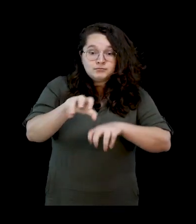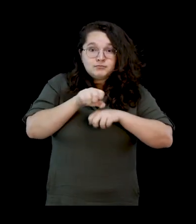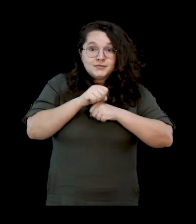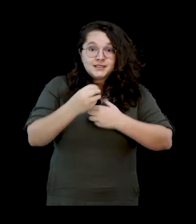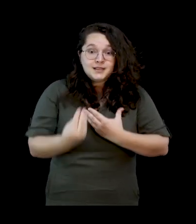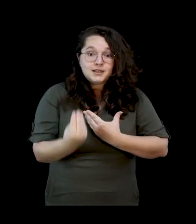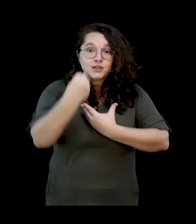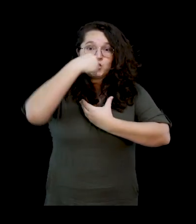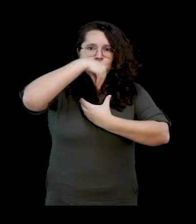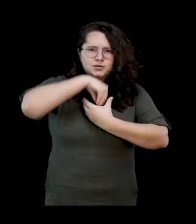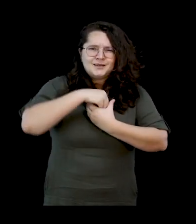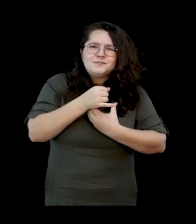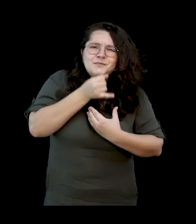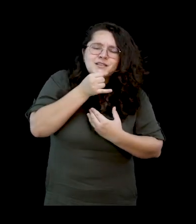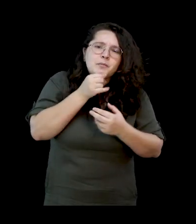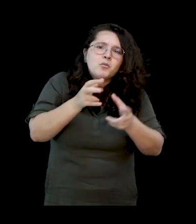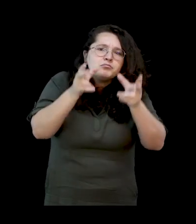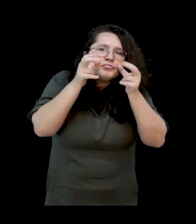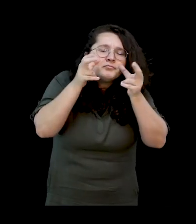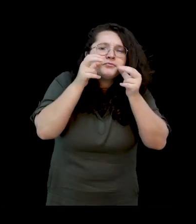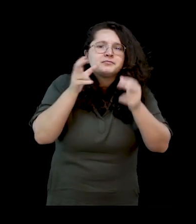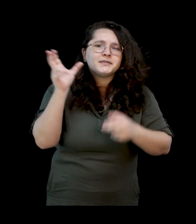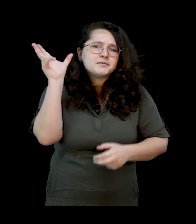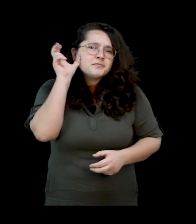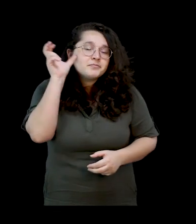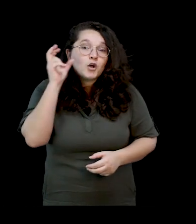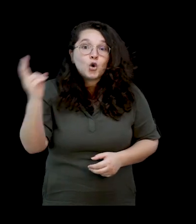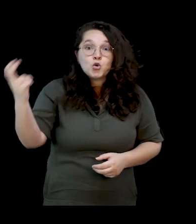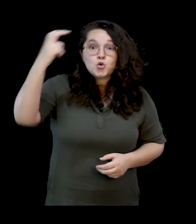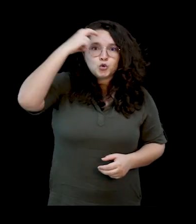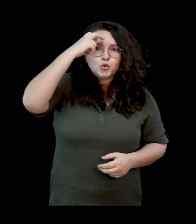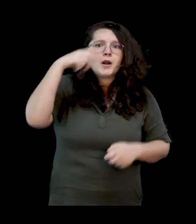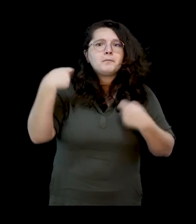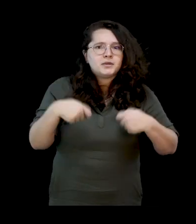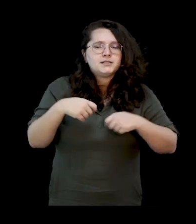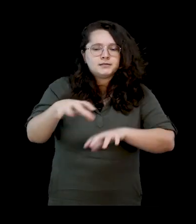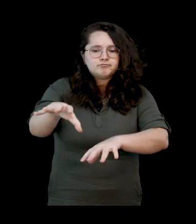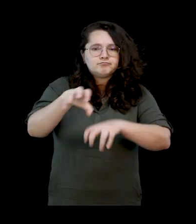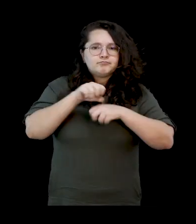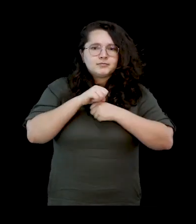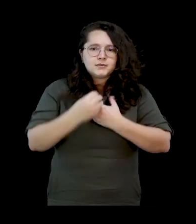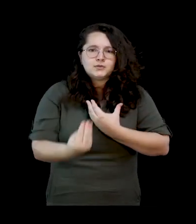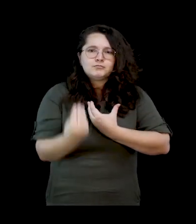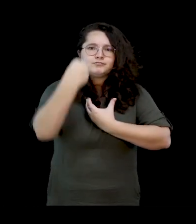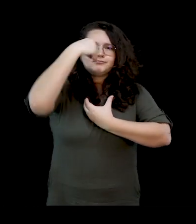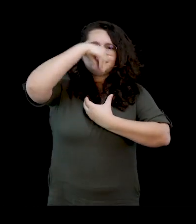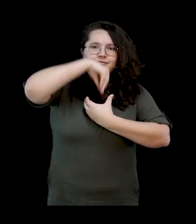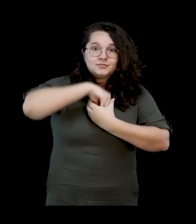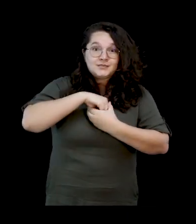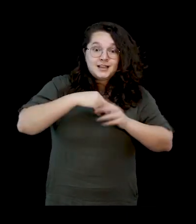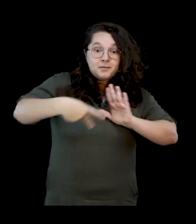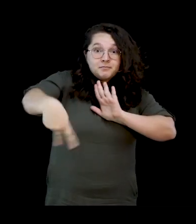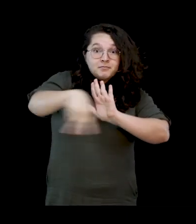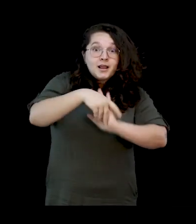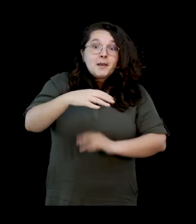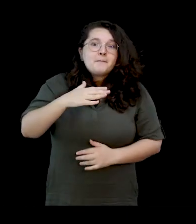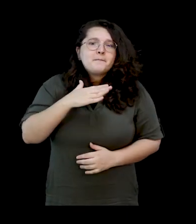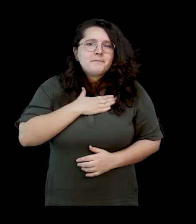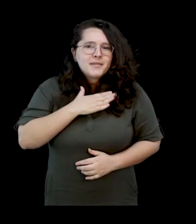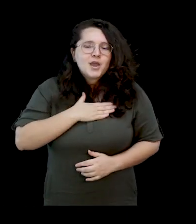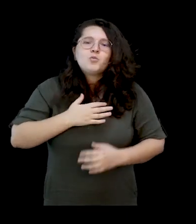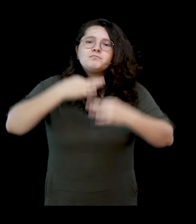recebe como cultura. Então, ela precisa interiorizar, quer dizer, ela precisa se apossar, de